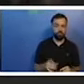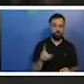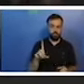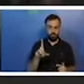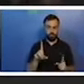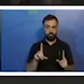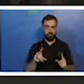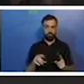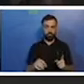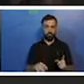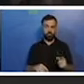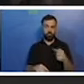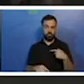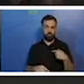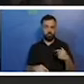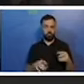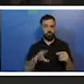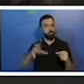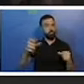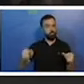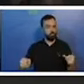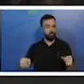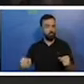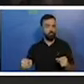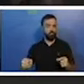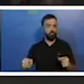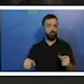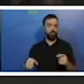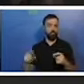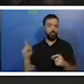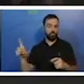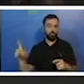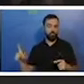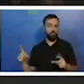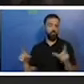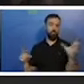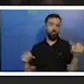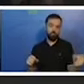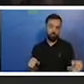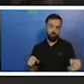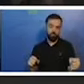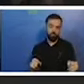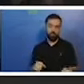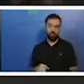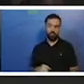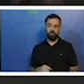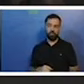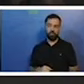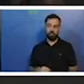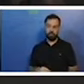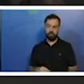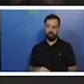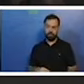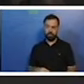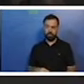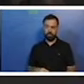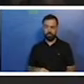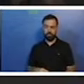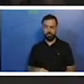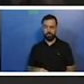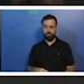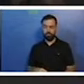dele e ele vai deixar o dele e vim pegar o meu sem a gente deixa cai Tá mas lembrando pode jogar professor